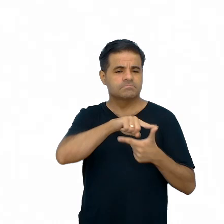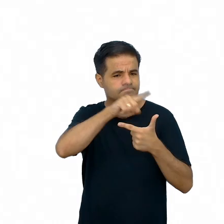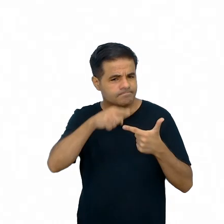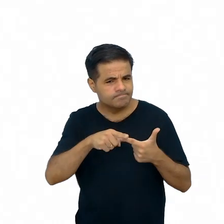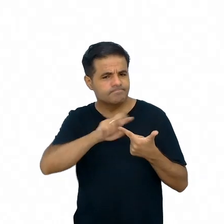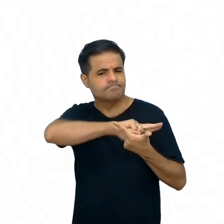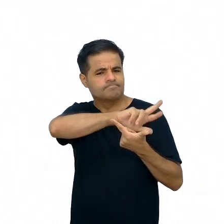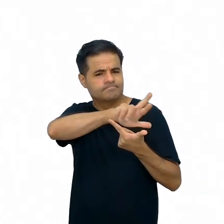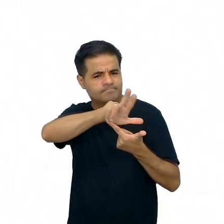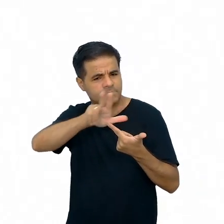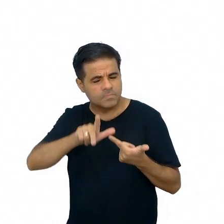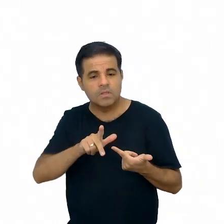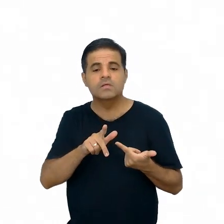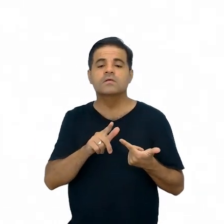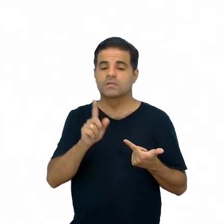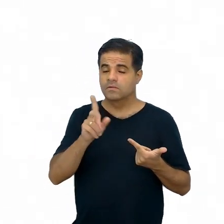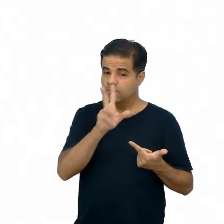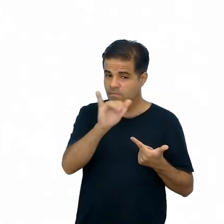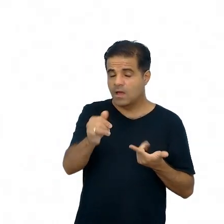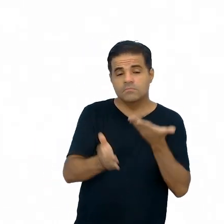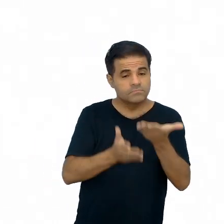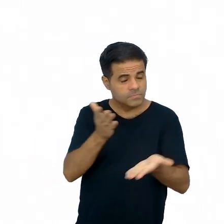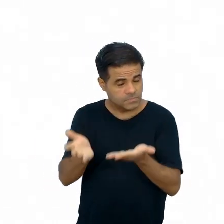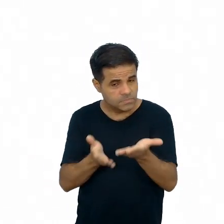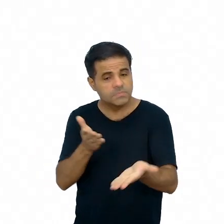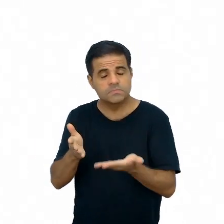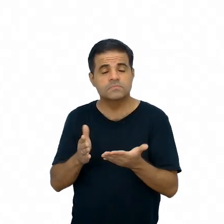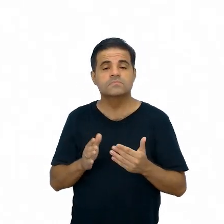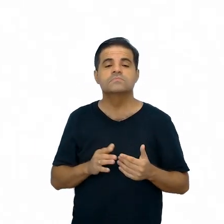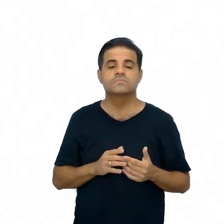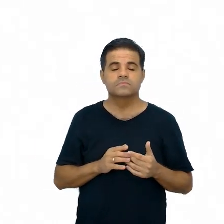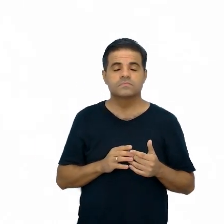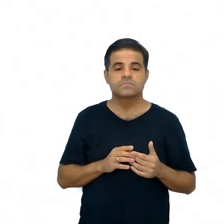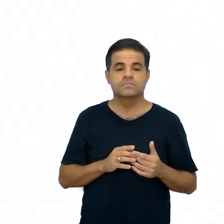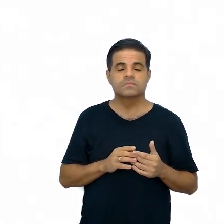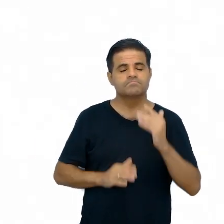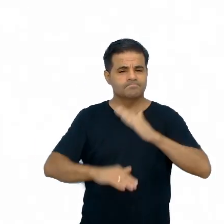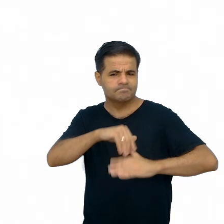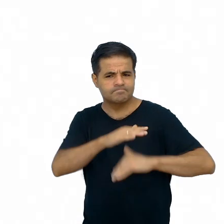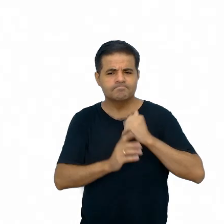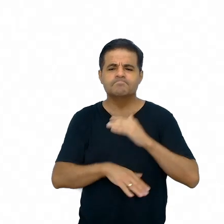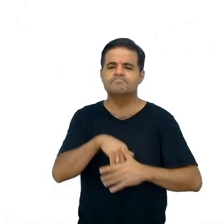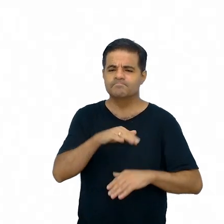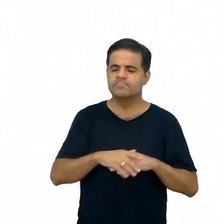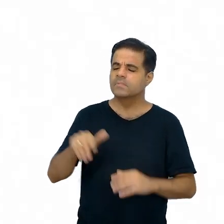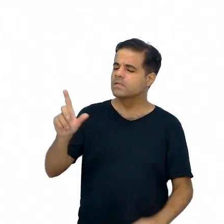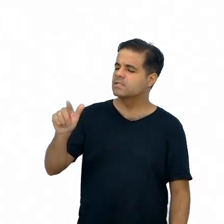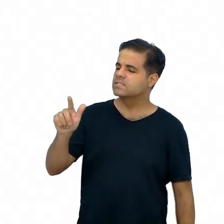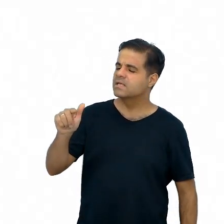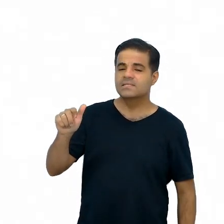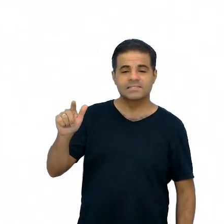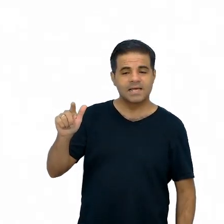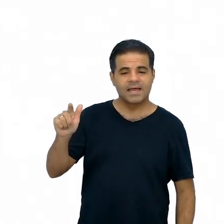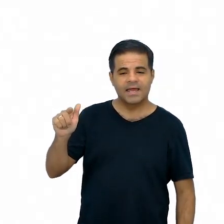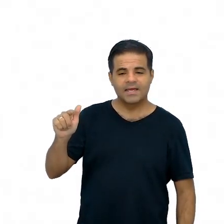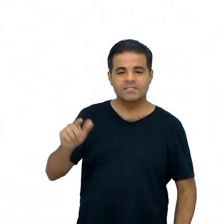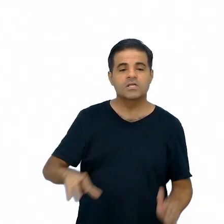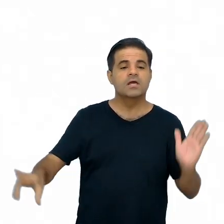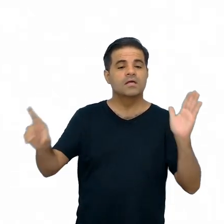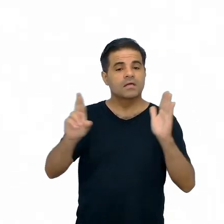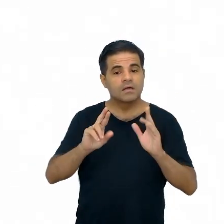E também a gente vai tratar da habilidade 17, que é